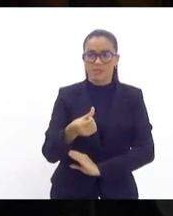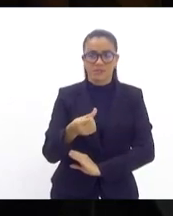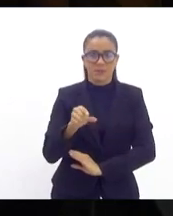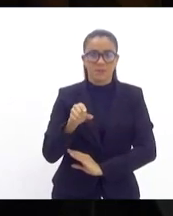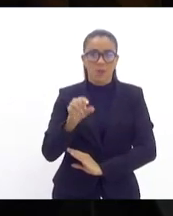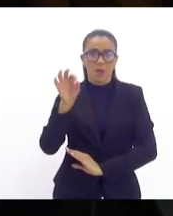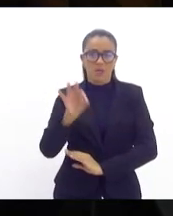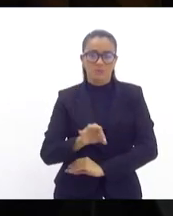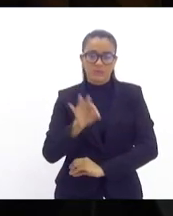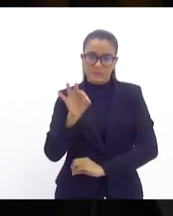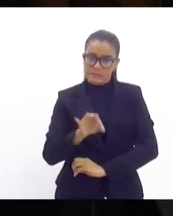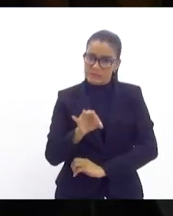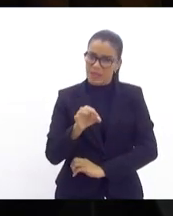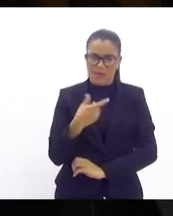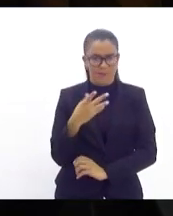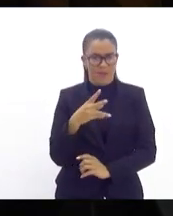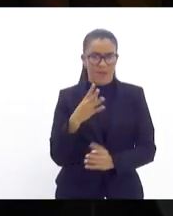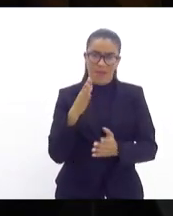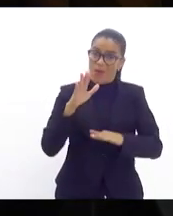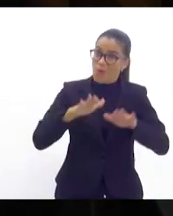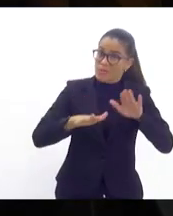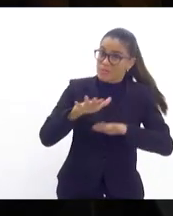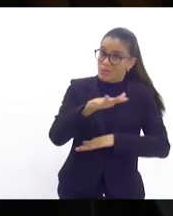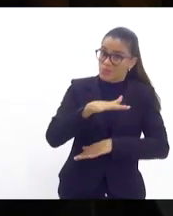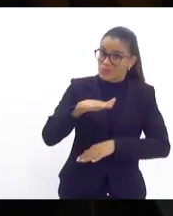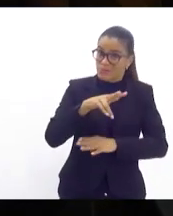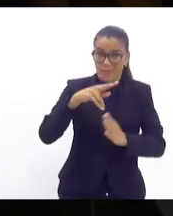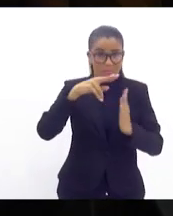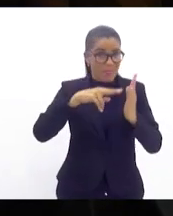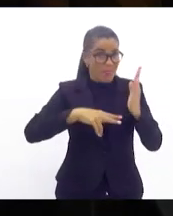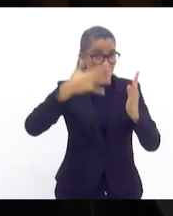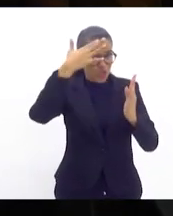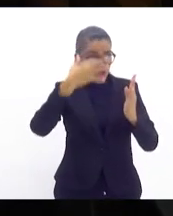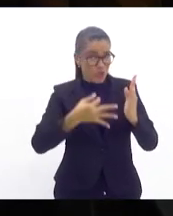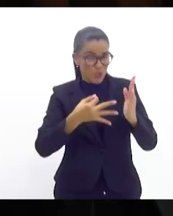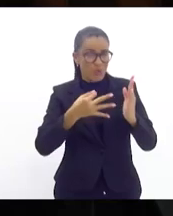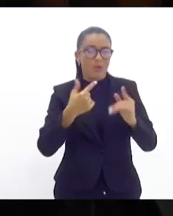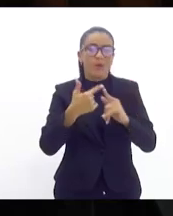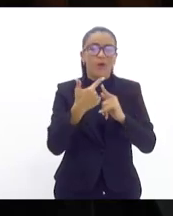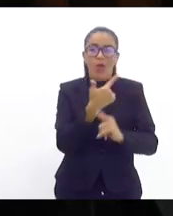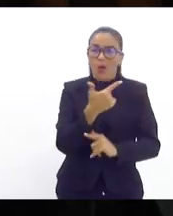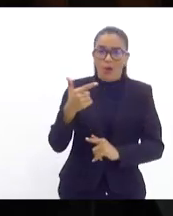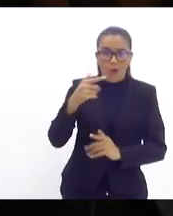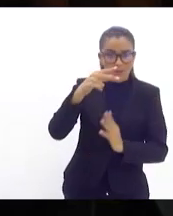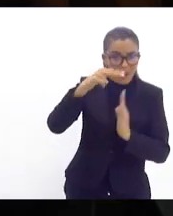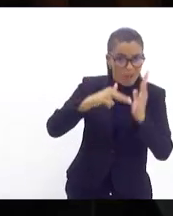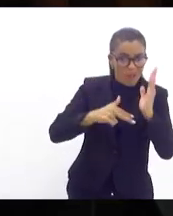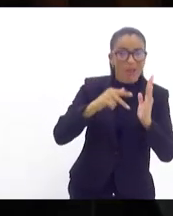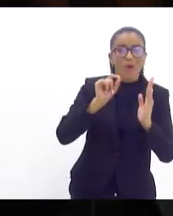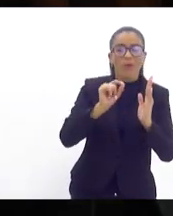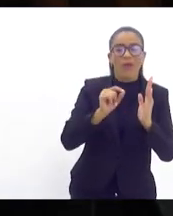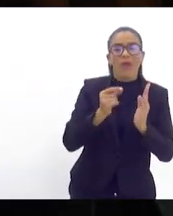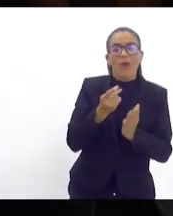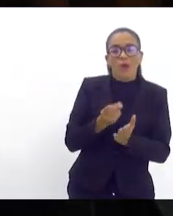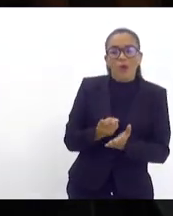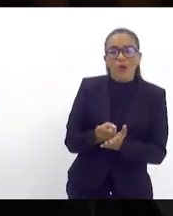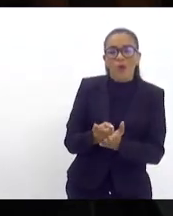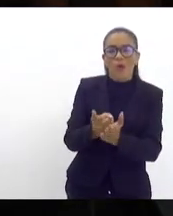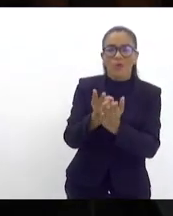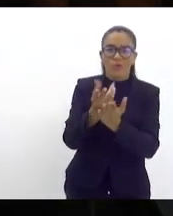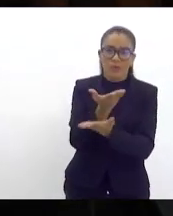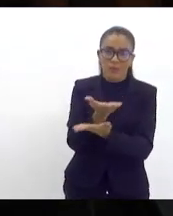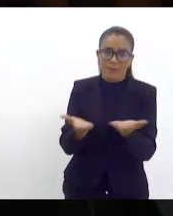uma questão de leitura porque a outra leitura é que vai continuar a perder